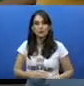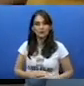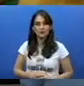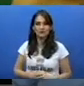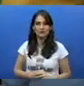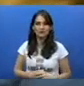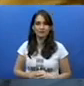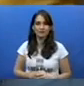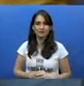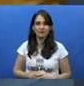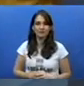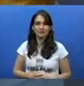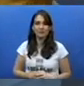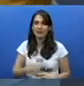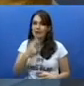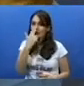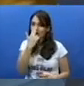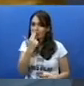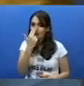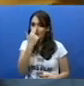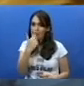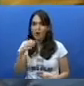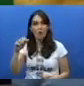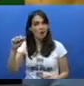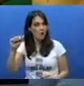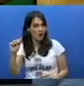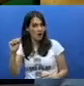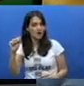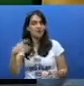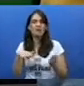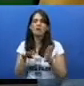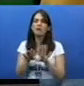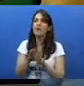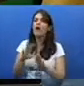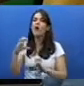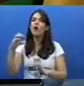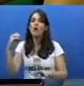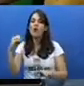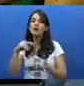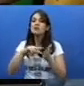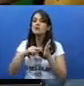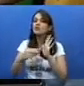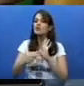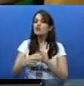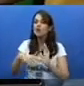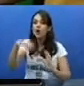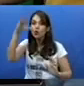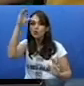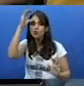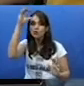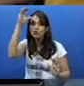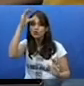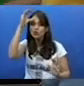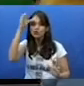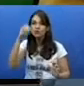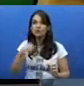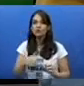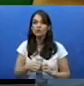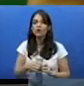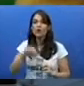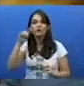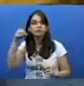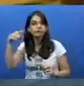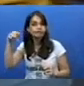Tião. Nasalando o A e o O. Significa que o tio, né, ele recai sobre